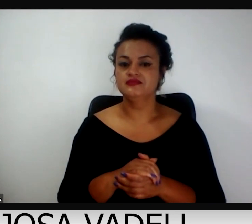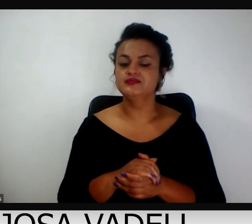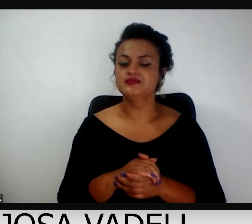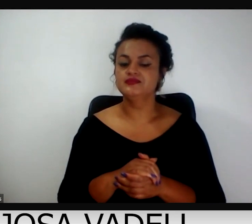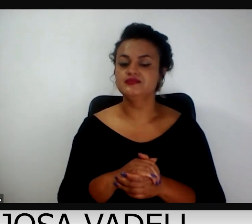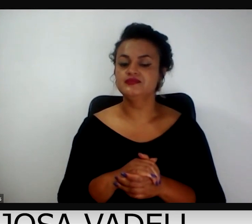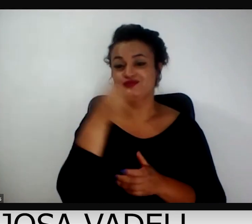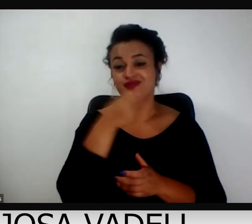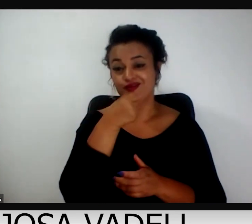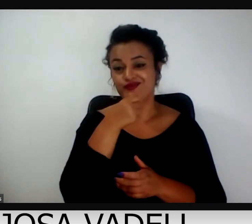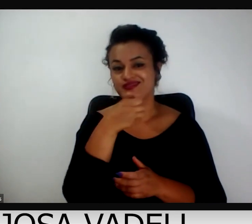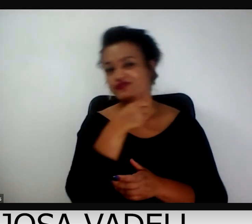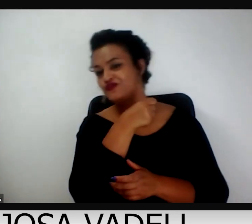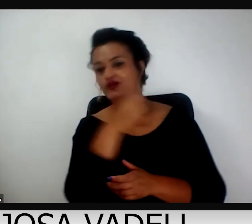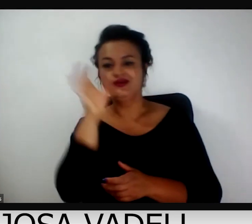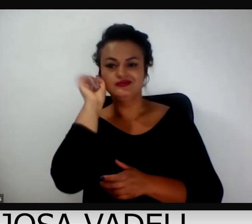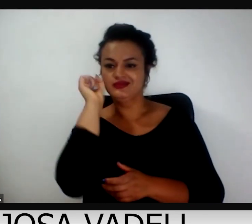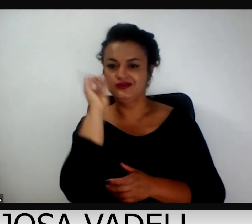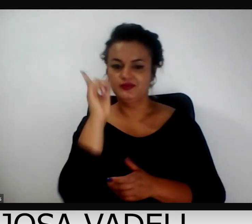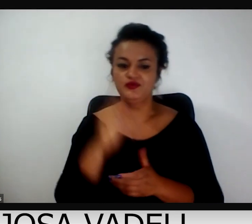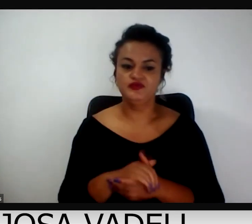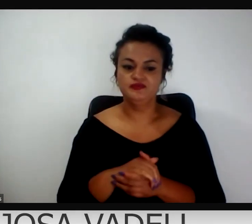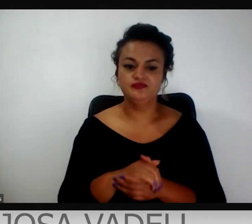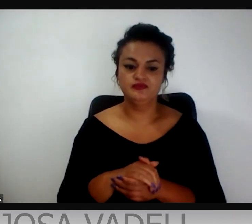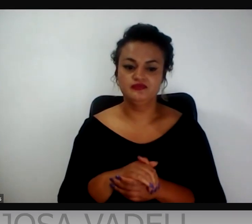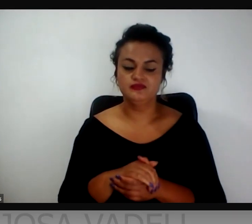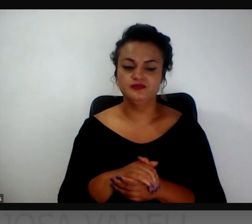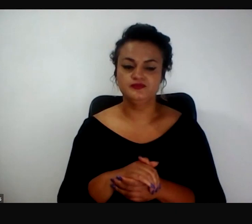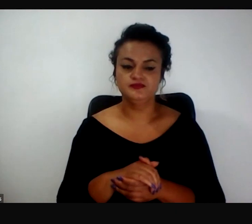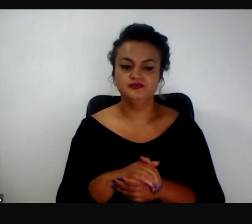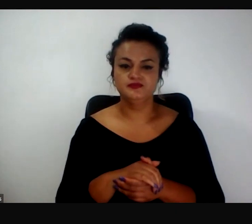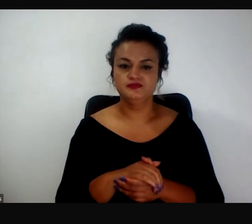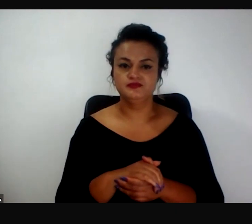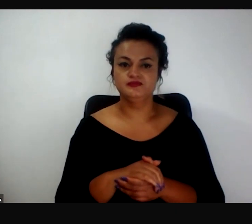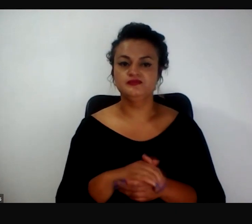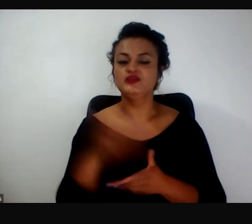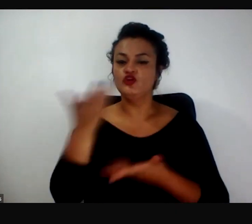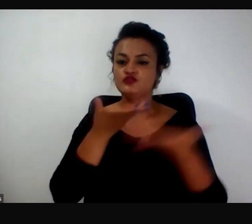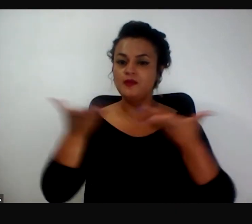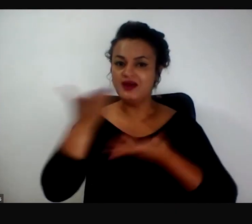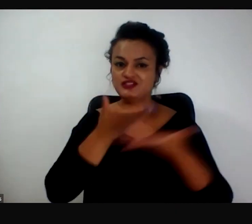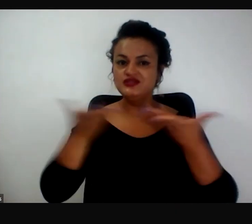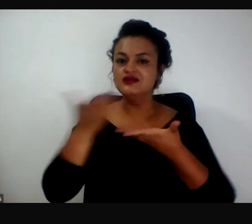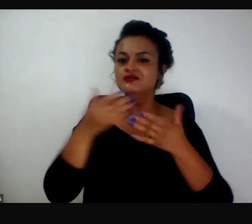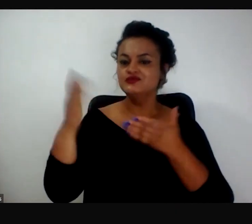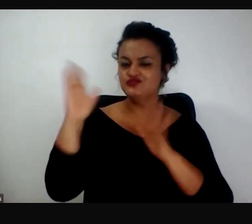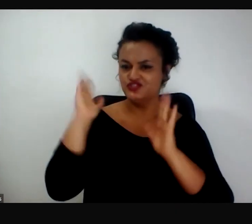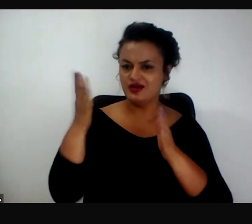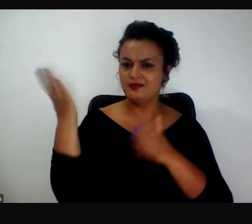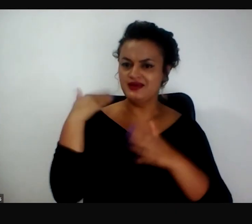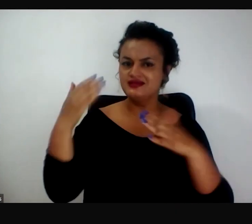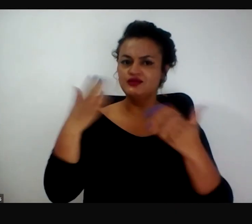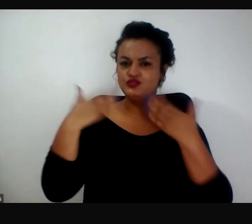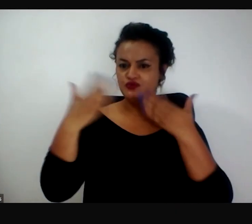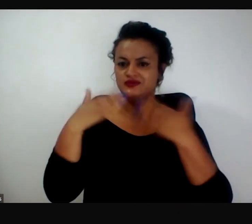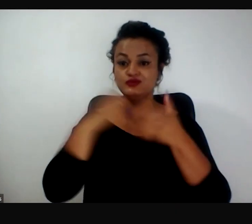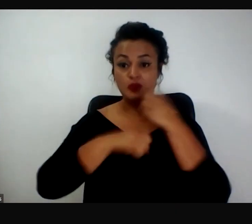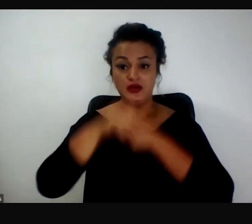Carlos Francisco, que temos já compartilhado algumas mesas o ano